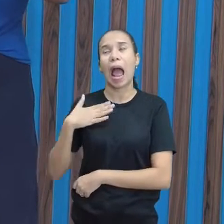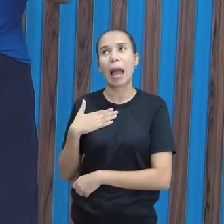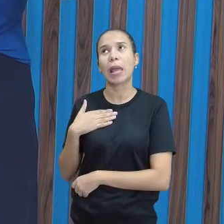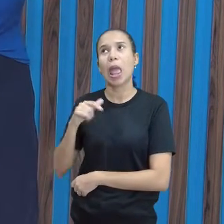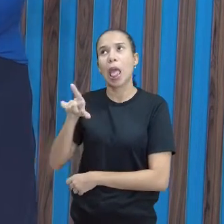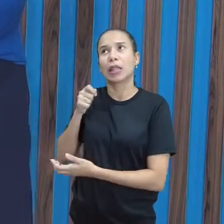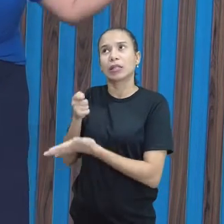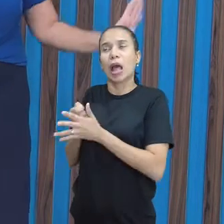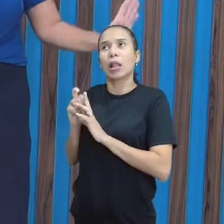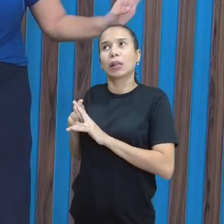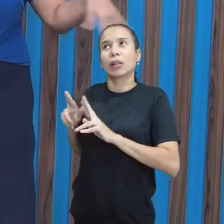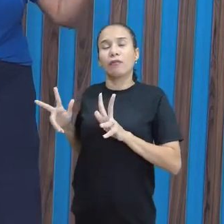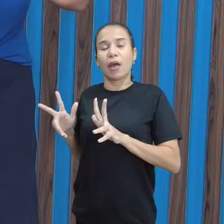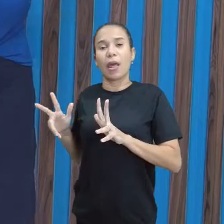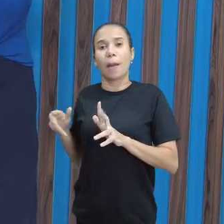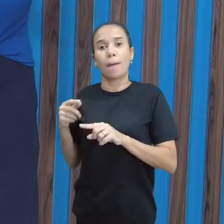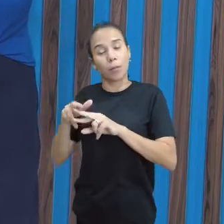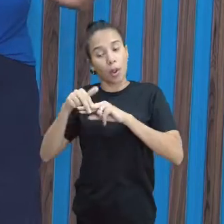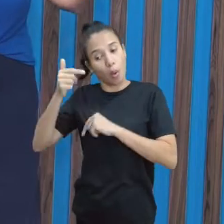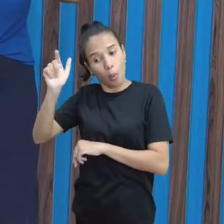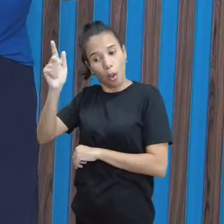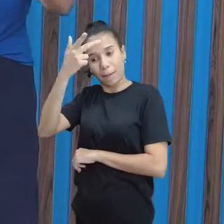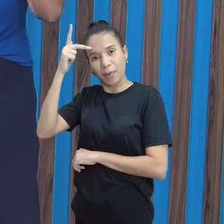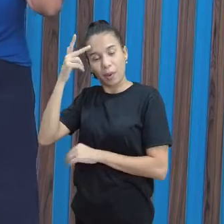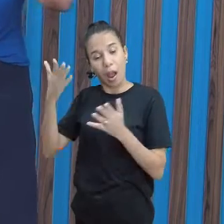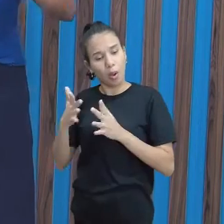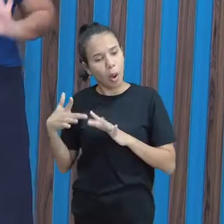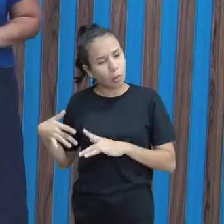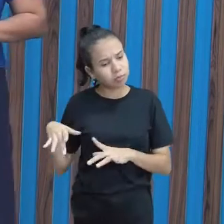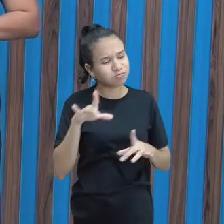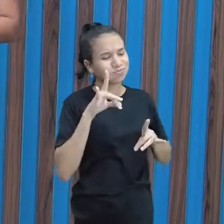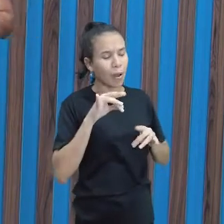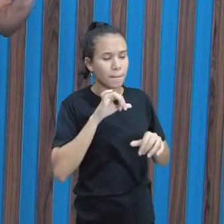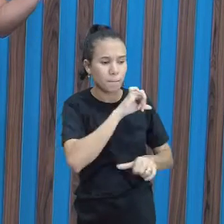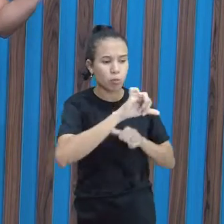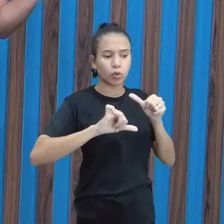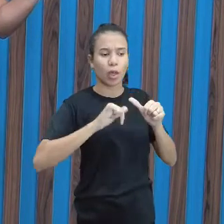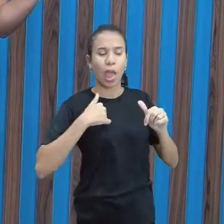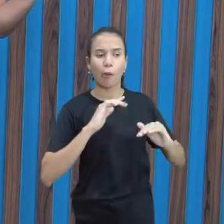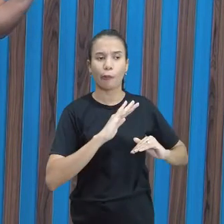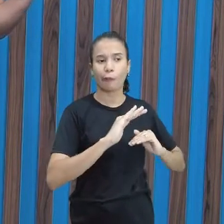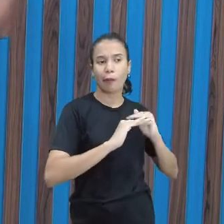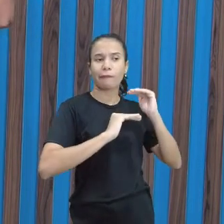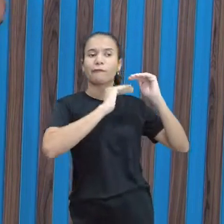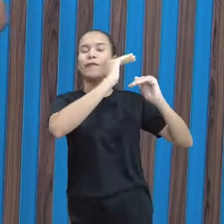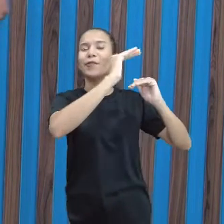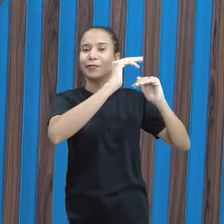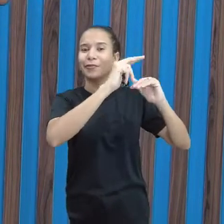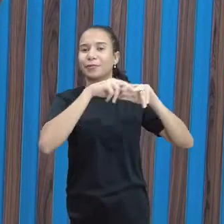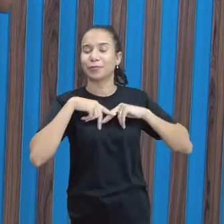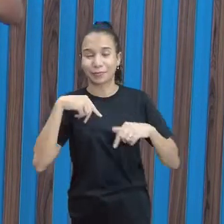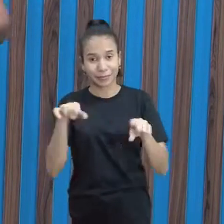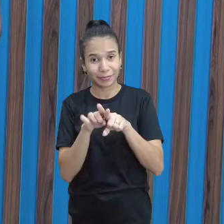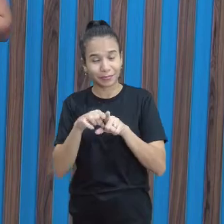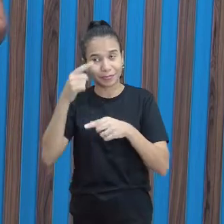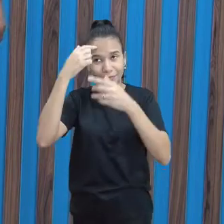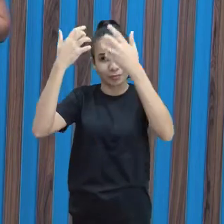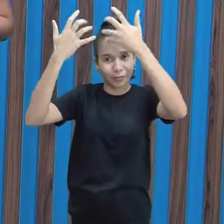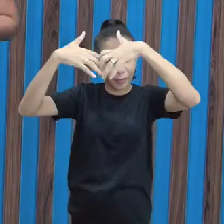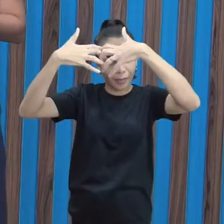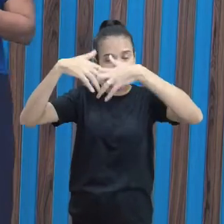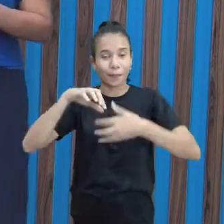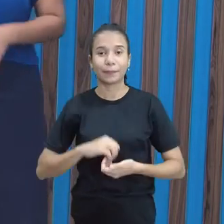essa situação de outro jeito, porque eu era outra pessoa, agora eu sou evoluída, digamos assim. Então a gente gera também uma reflexão,